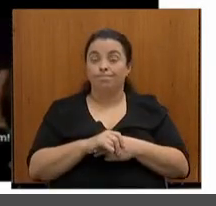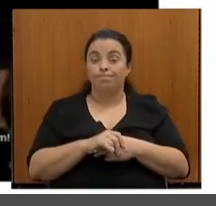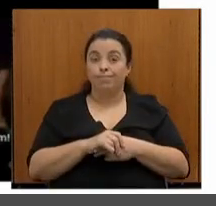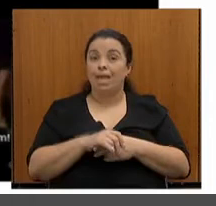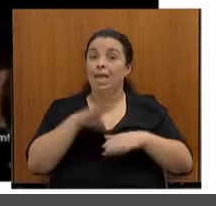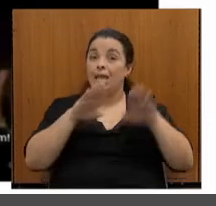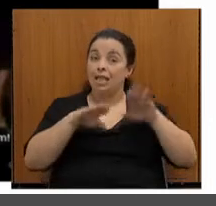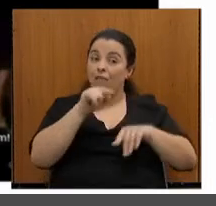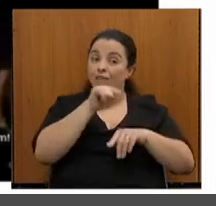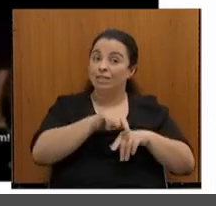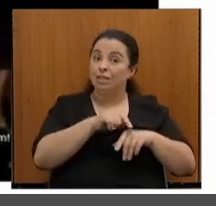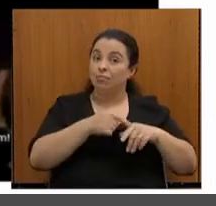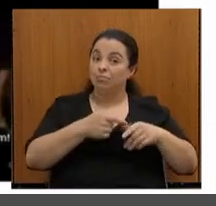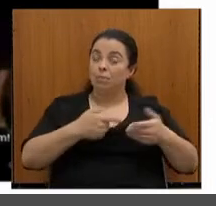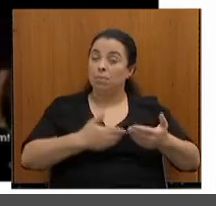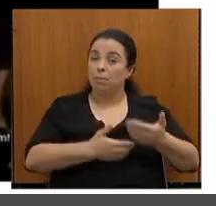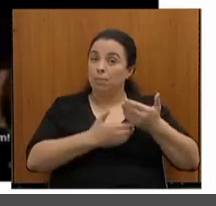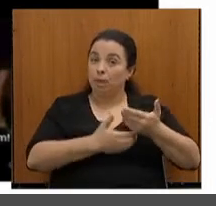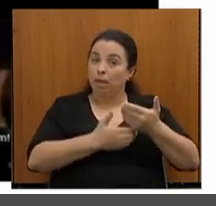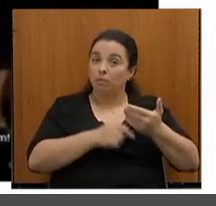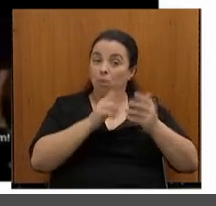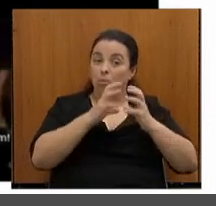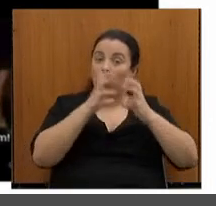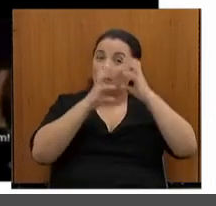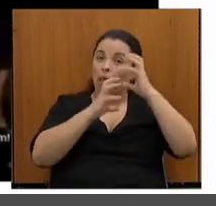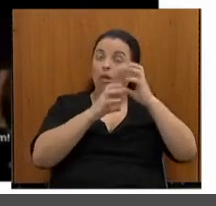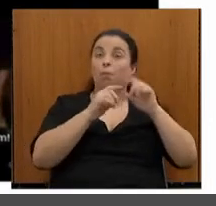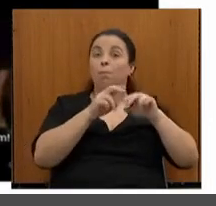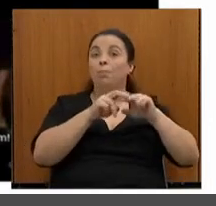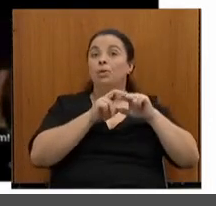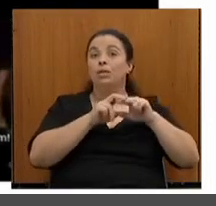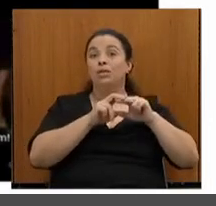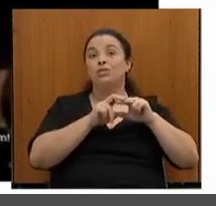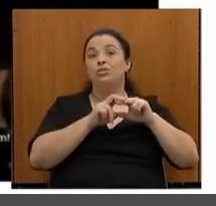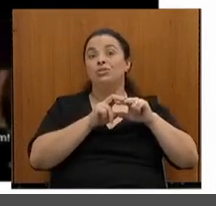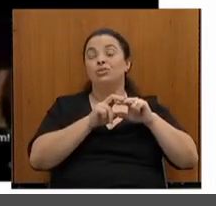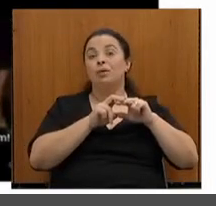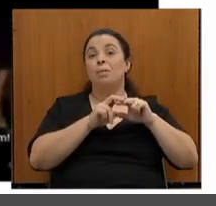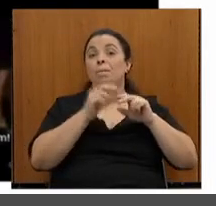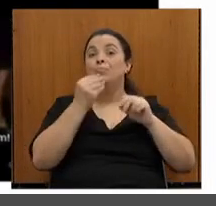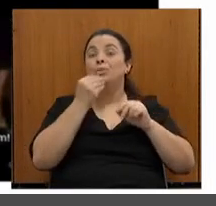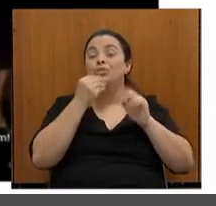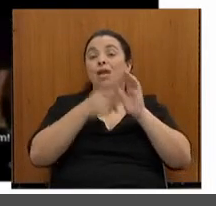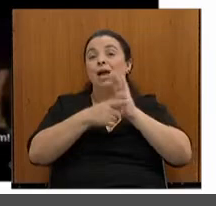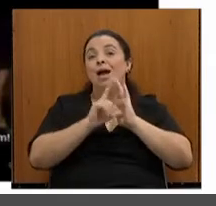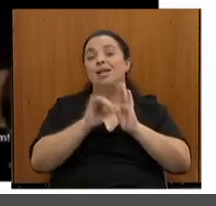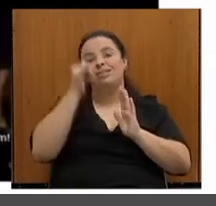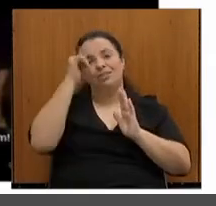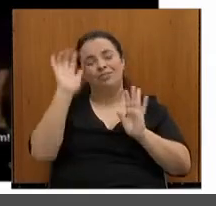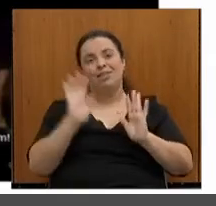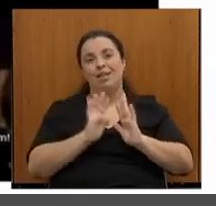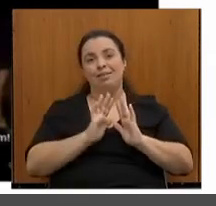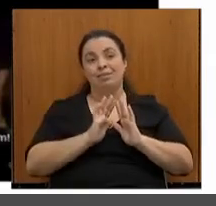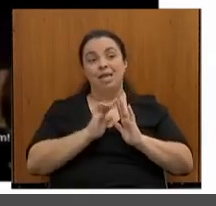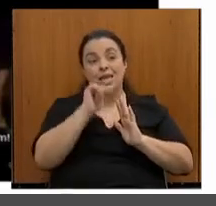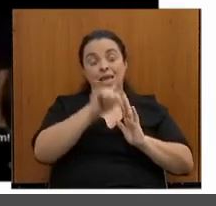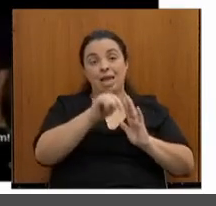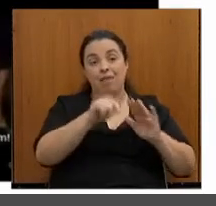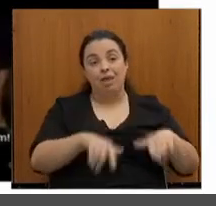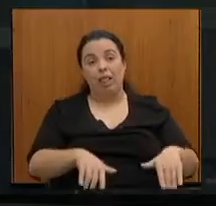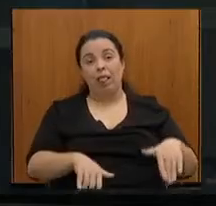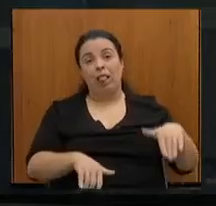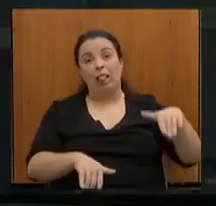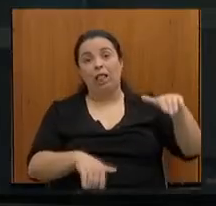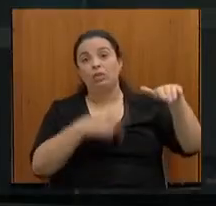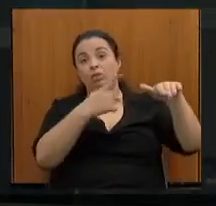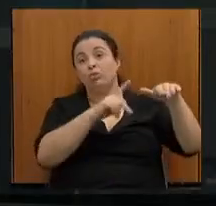causas evitáveis, tem um impacto na sua vida pessoal. Ela vai enfrentar dificuldades, muito mais dificuldades,